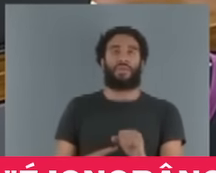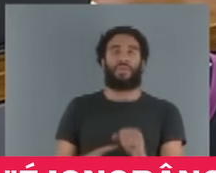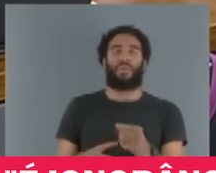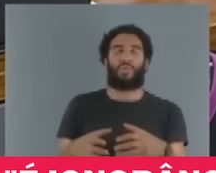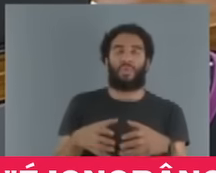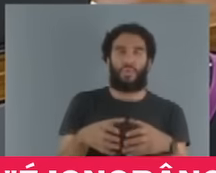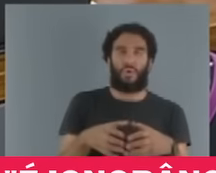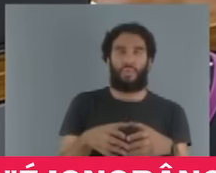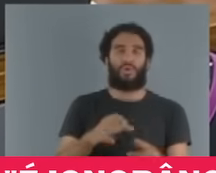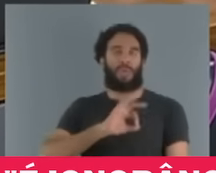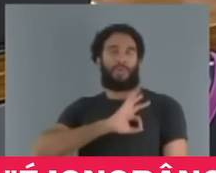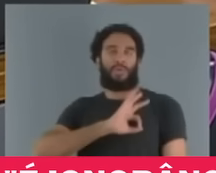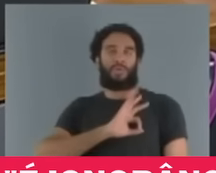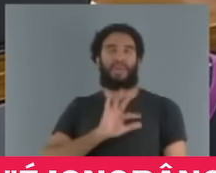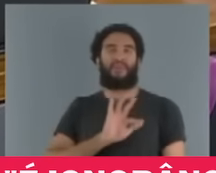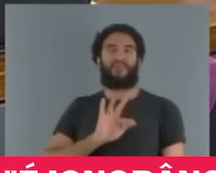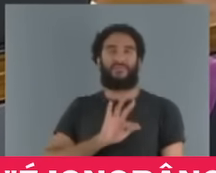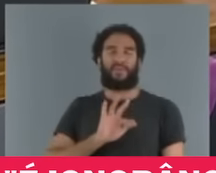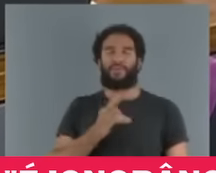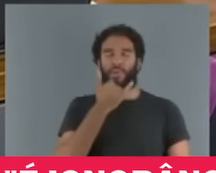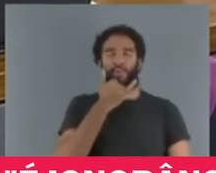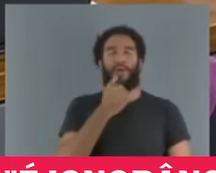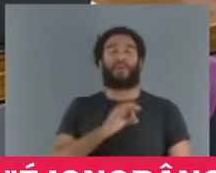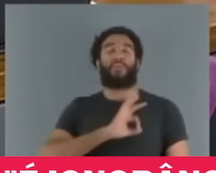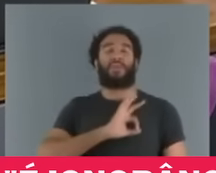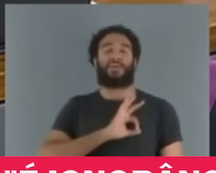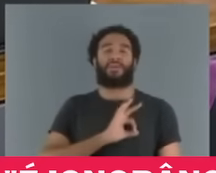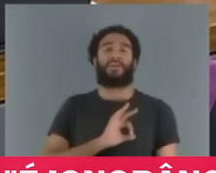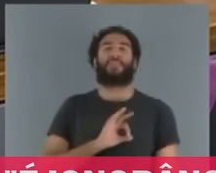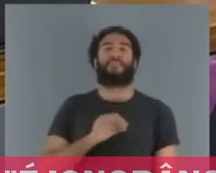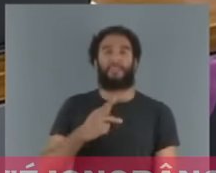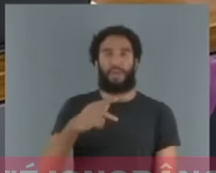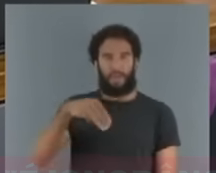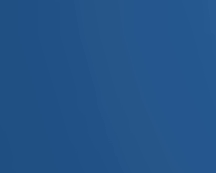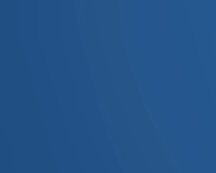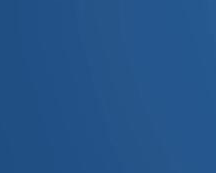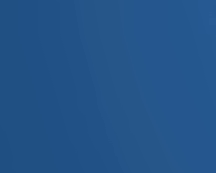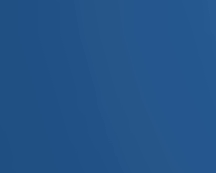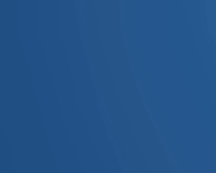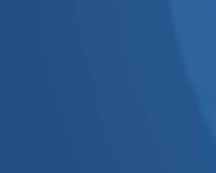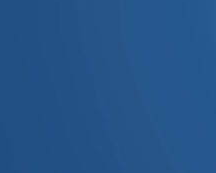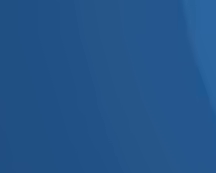Federal. Em menos de 5 minutos. Aqui no Congresso, em menos de 3 minutos, foi esvaziado.